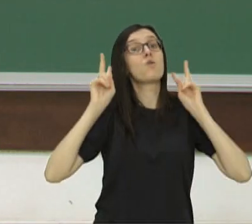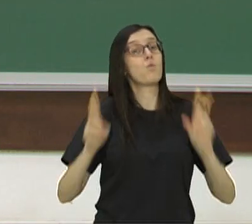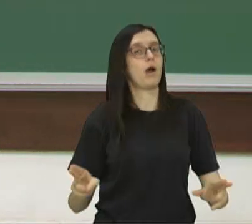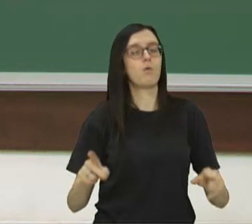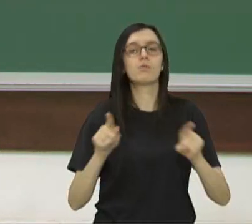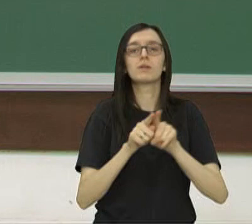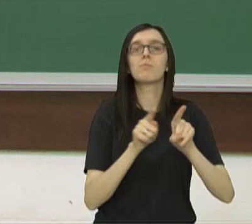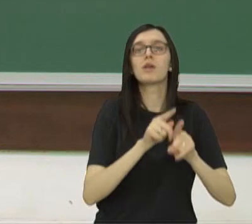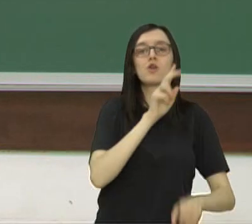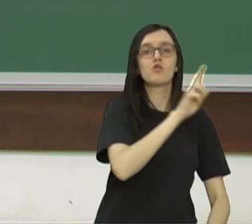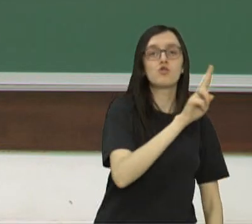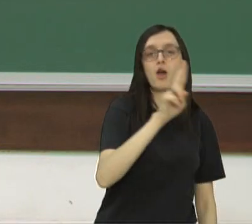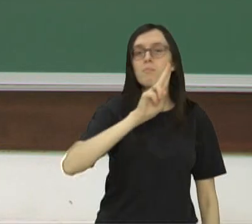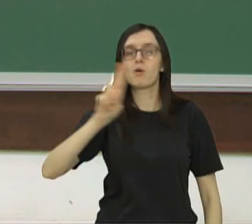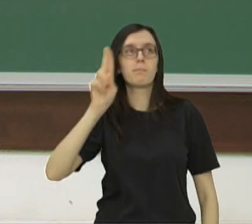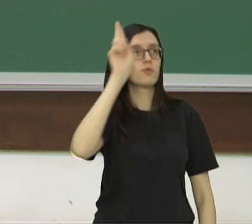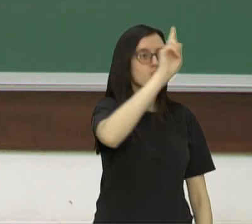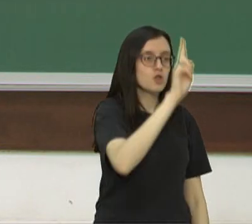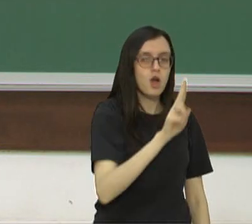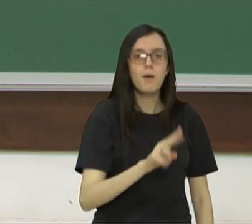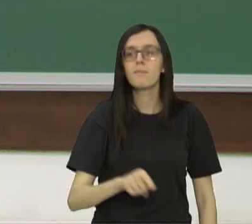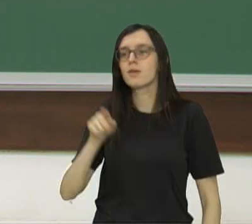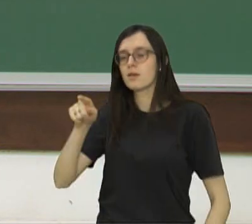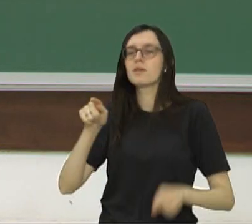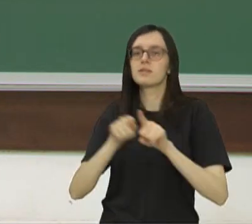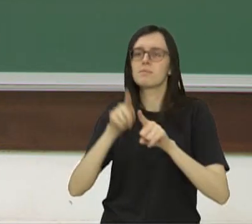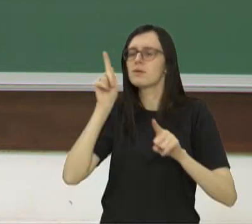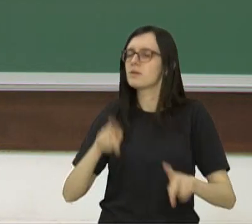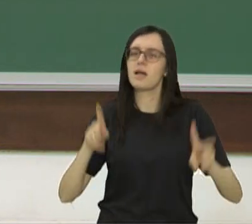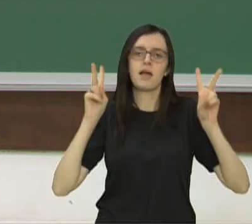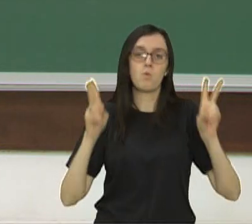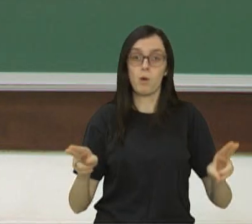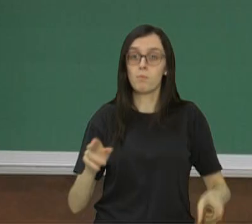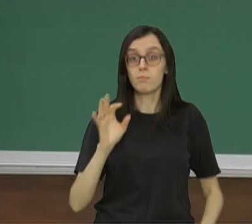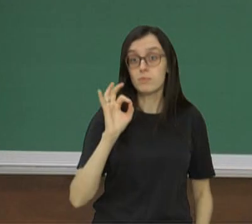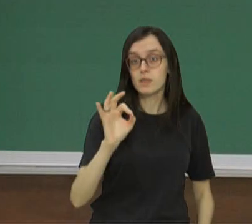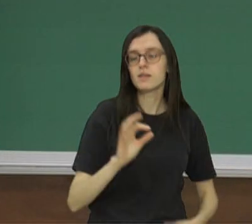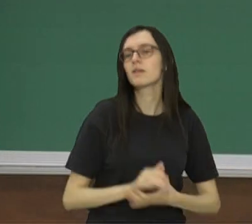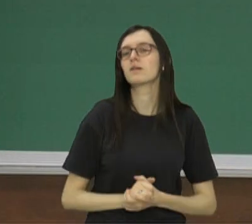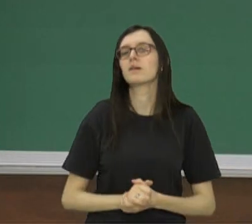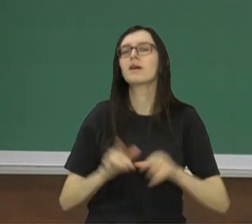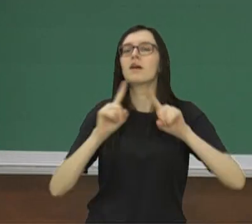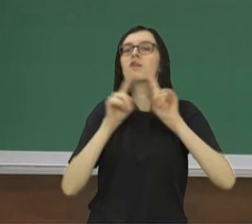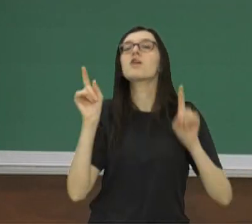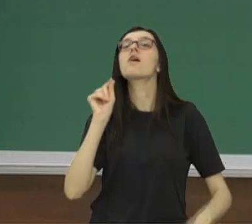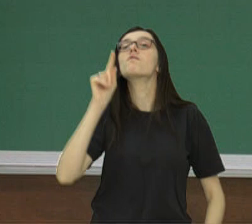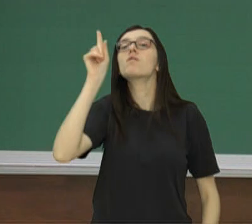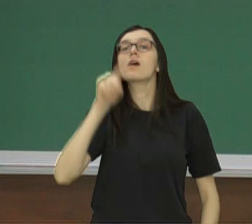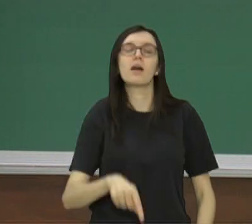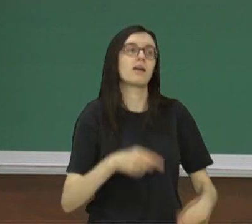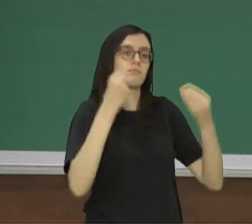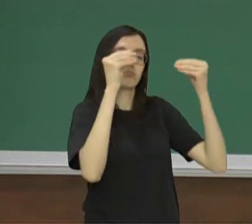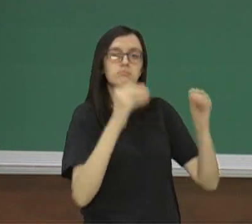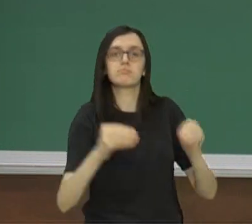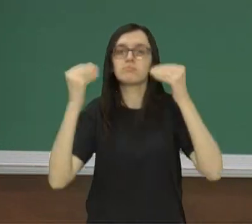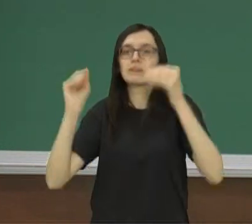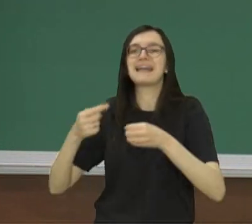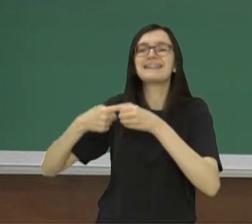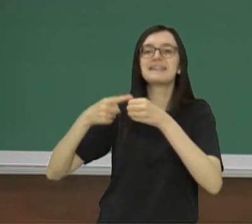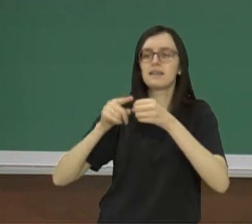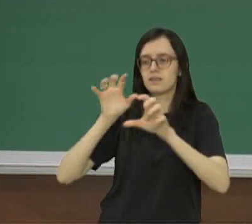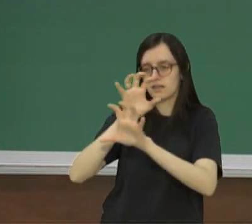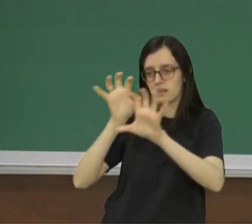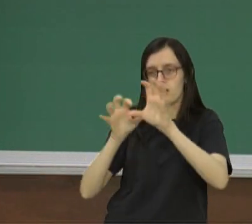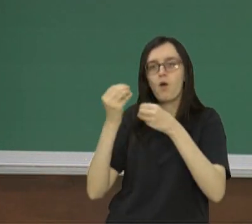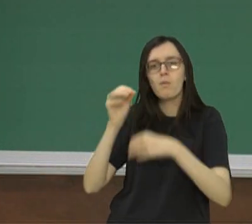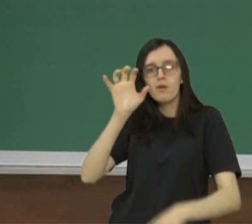o nome das mesorregiões também é a mesma, certo? A diferença é só a inclusão dos municípios ali da